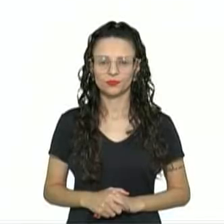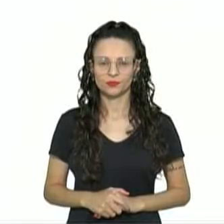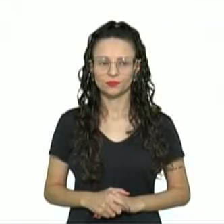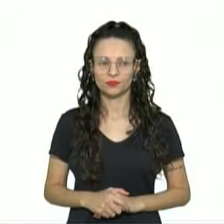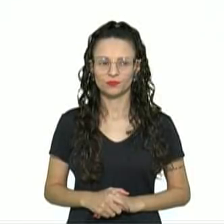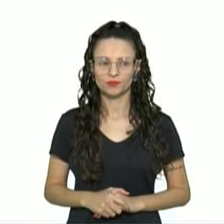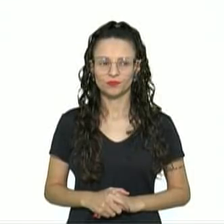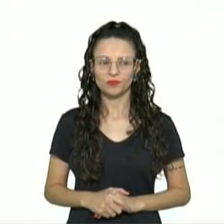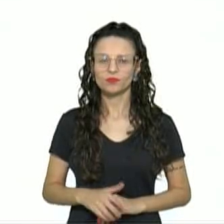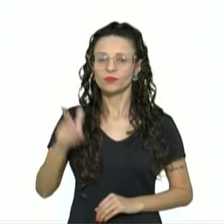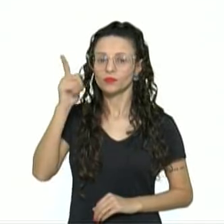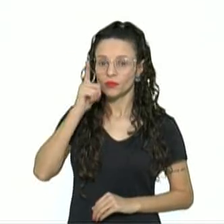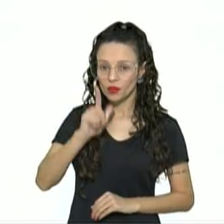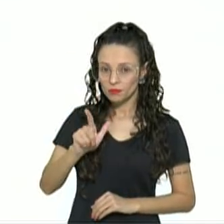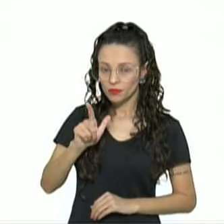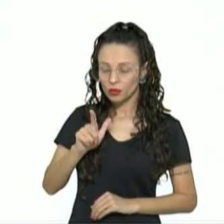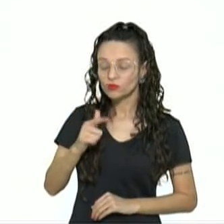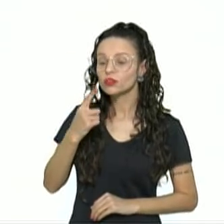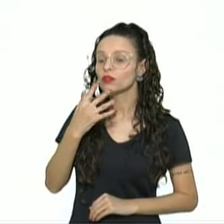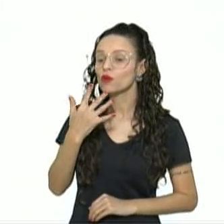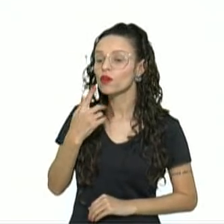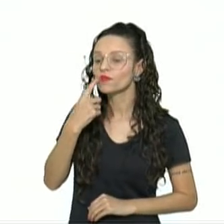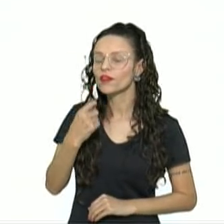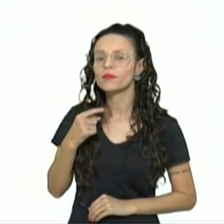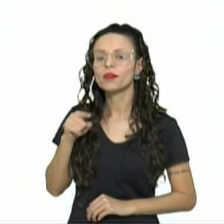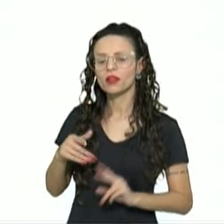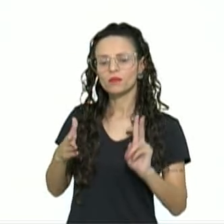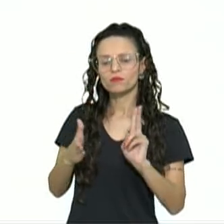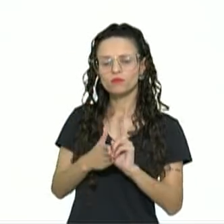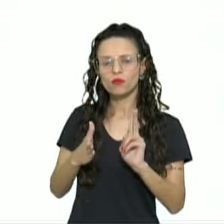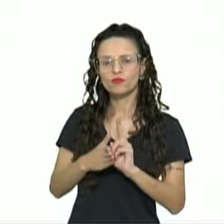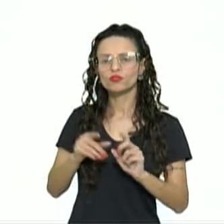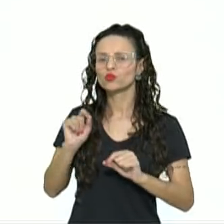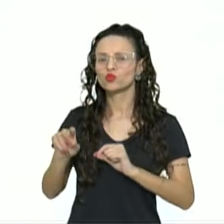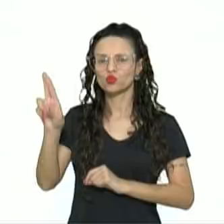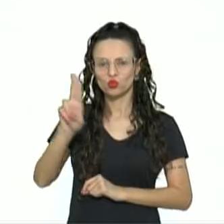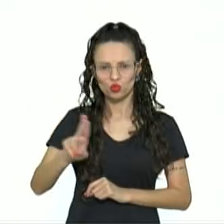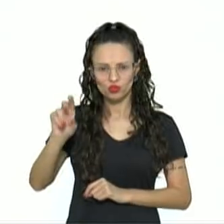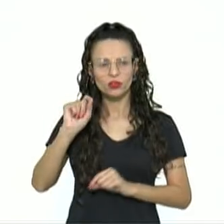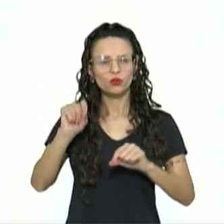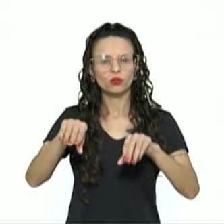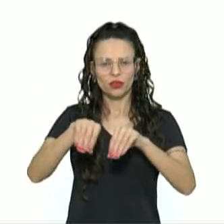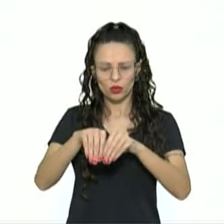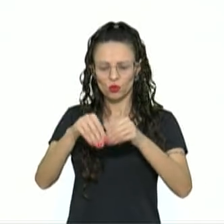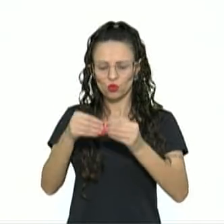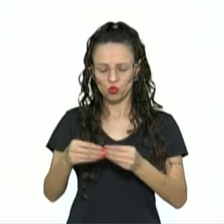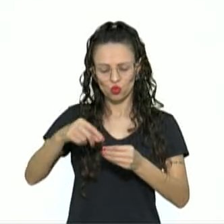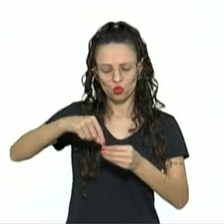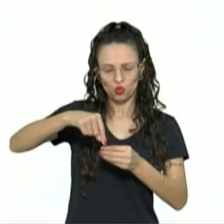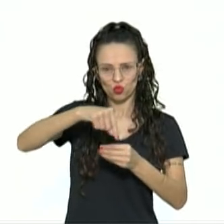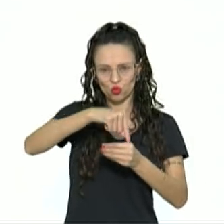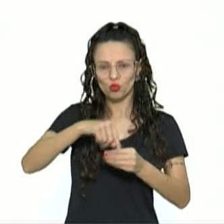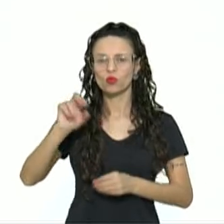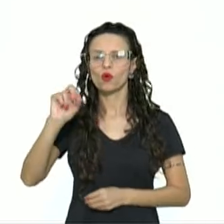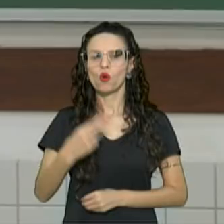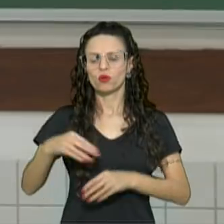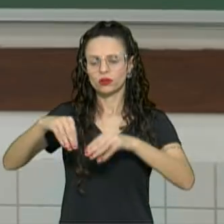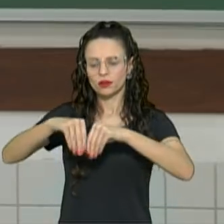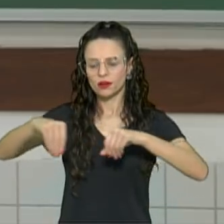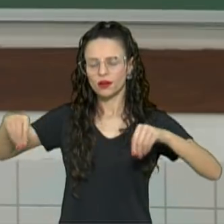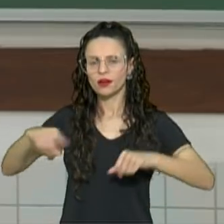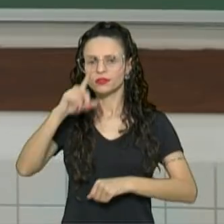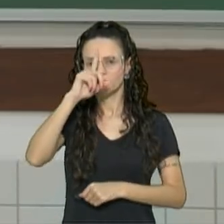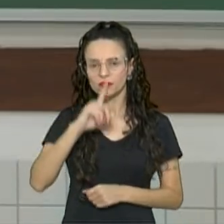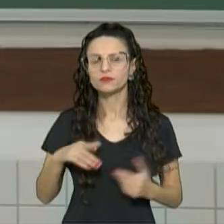Para obter a cor vermelha, os povos indígenas utilizam letra A, o urucum, ou a letra B, o açafrão.